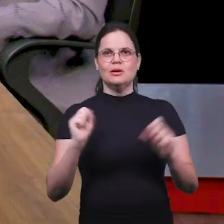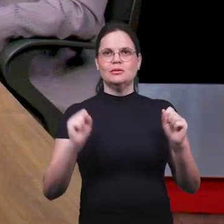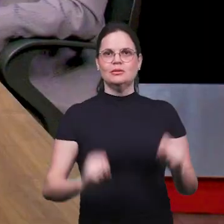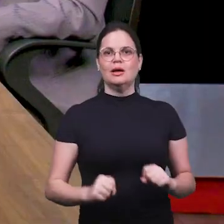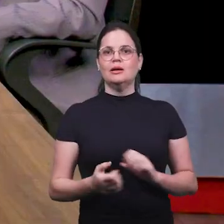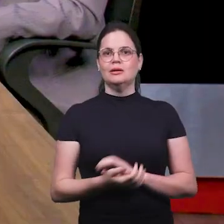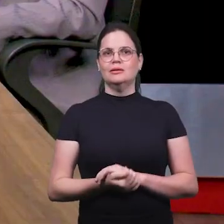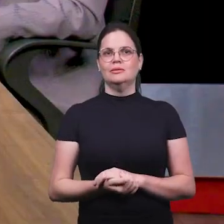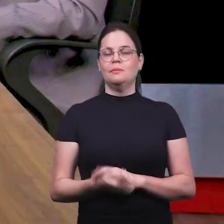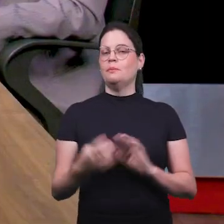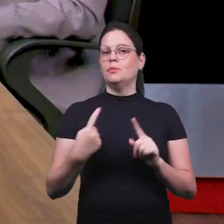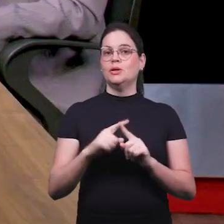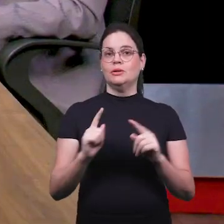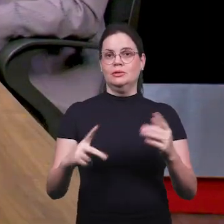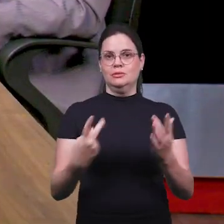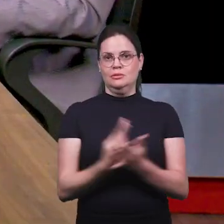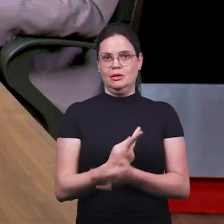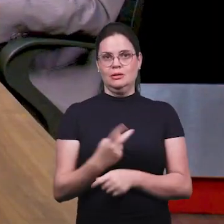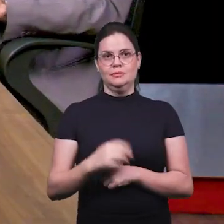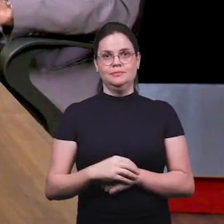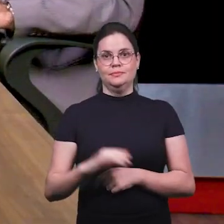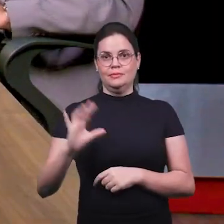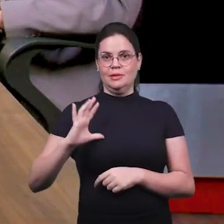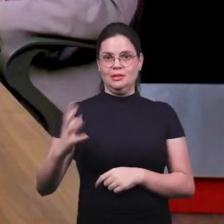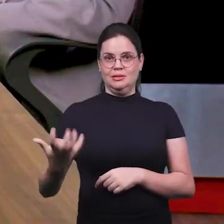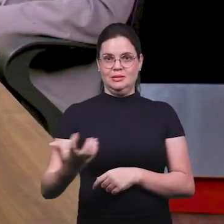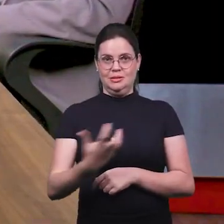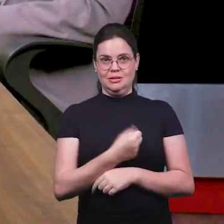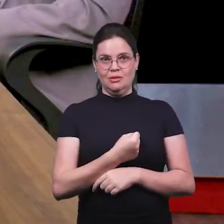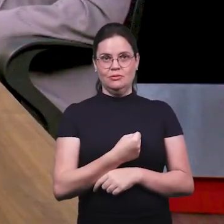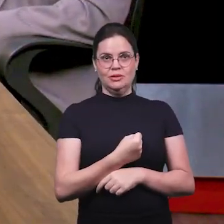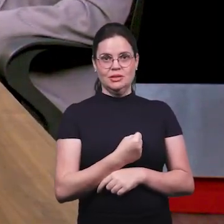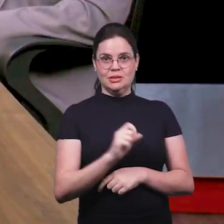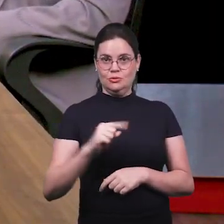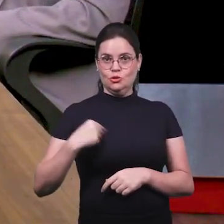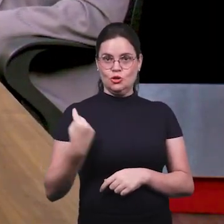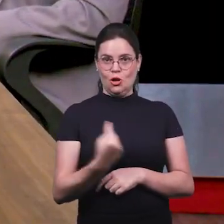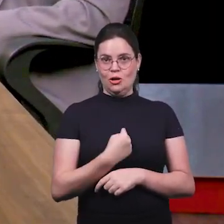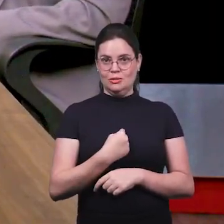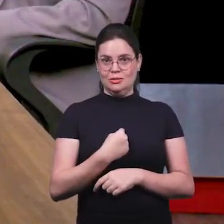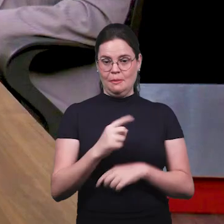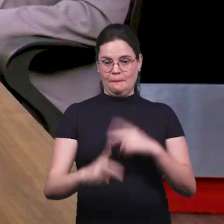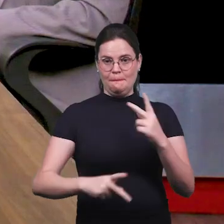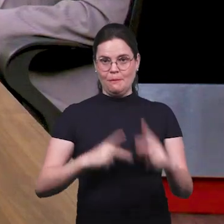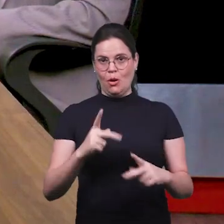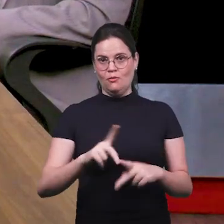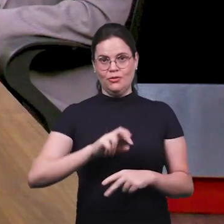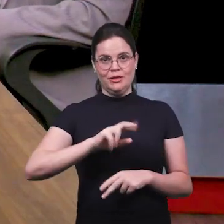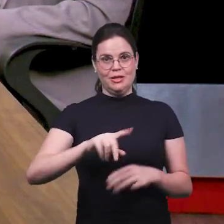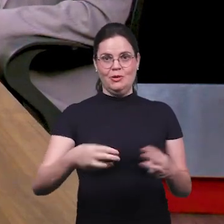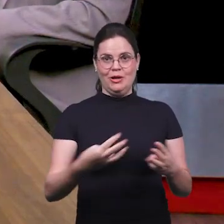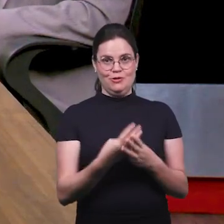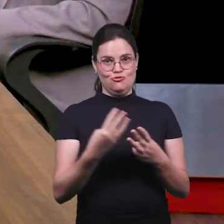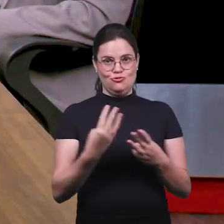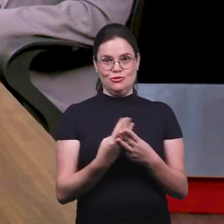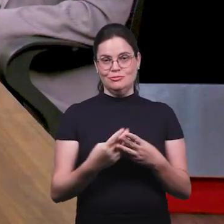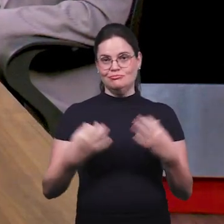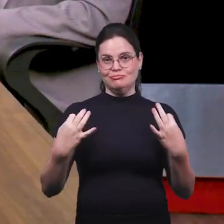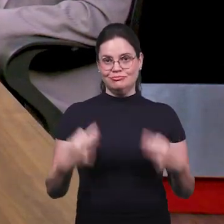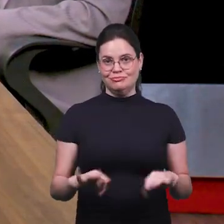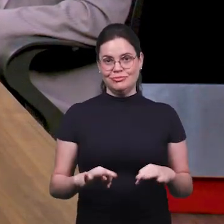porque a salvação é para nós como gentios, Sim, não judeus, né? Que